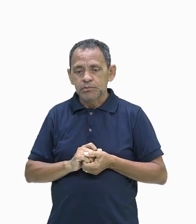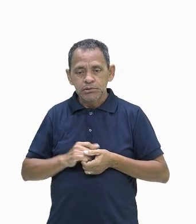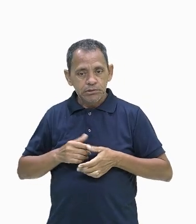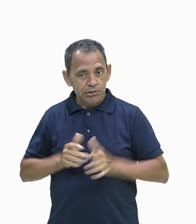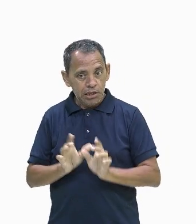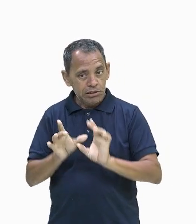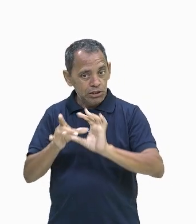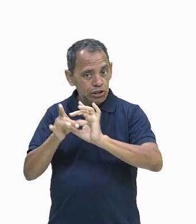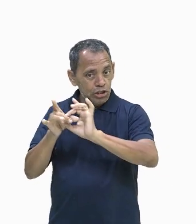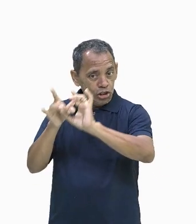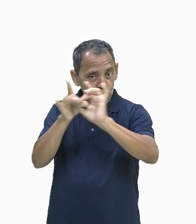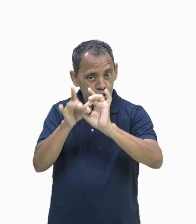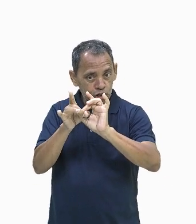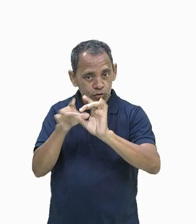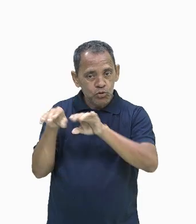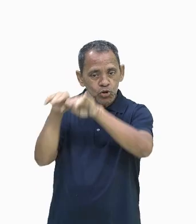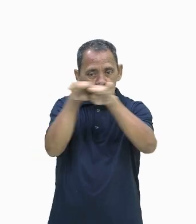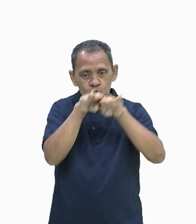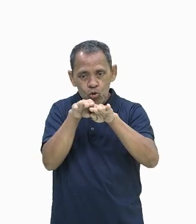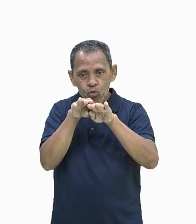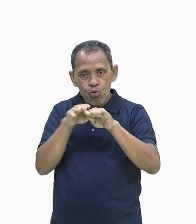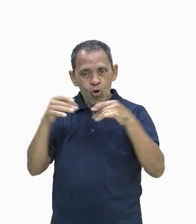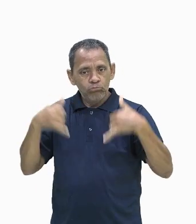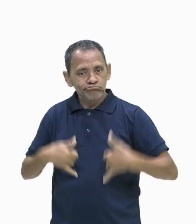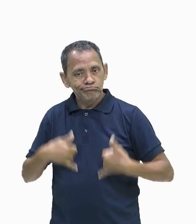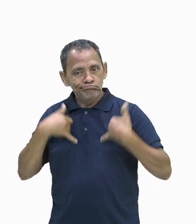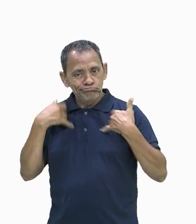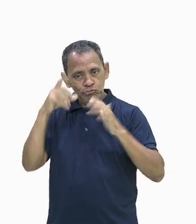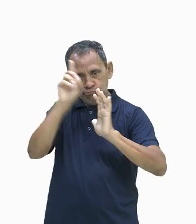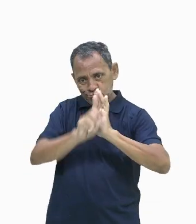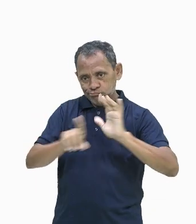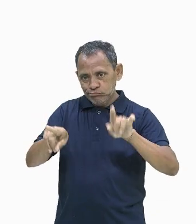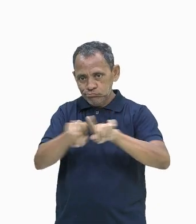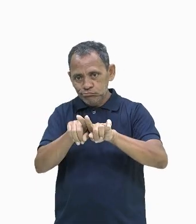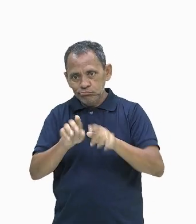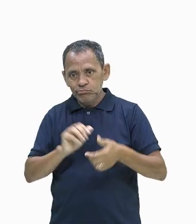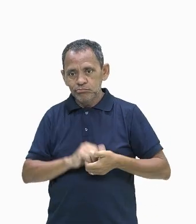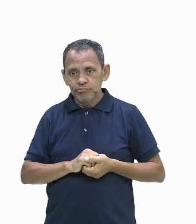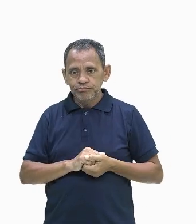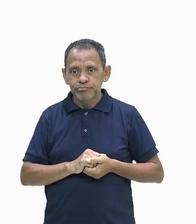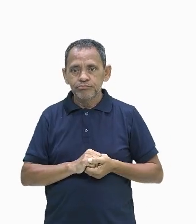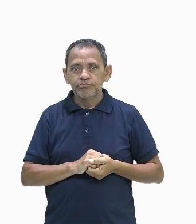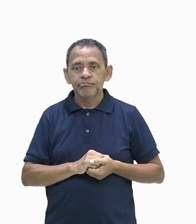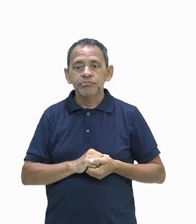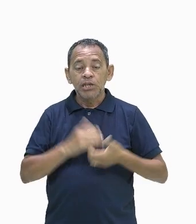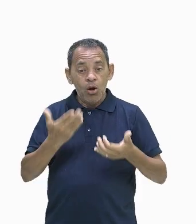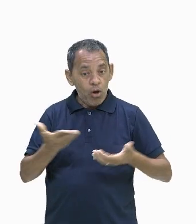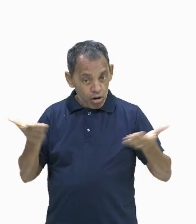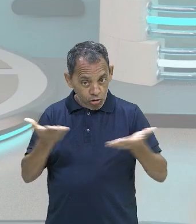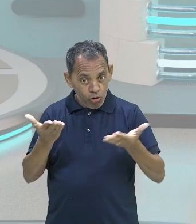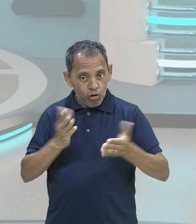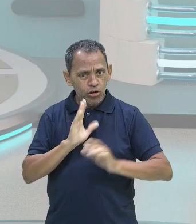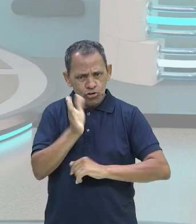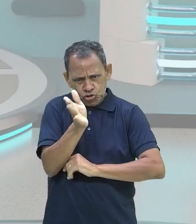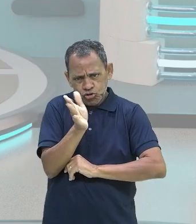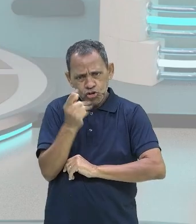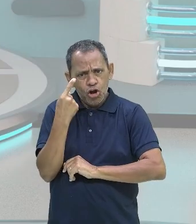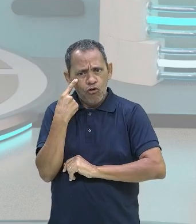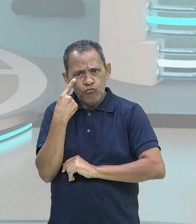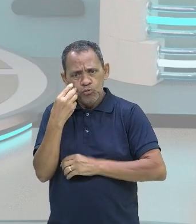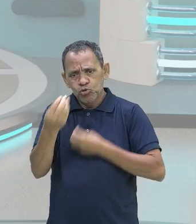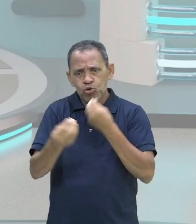livres e iguais em dignidade e direitos, certo? E aí, então, agora que revisamos como